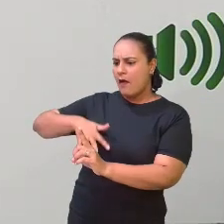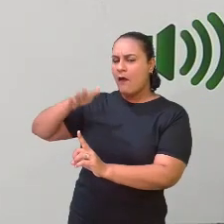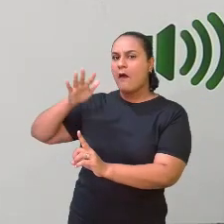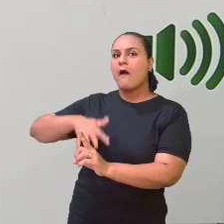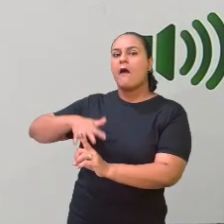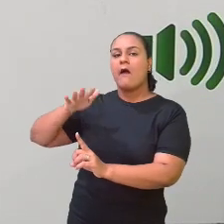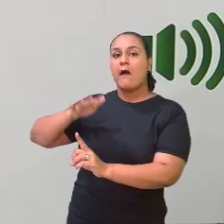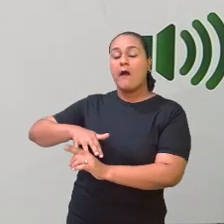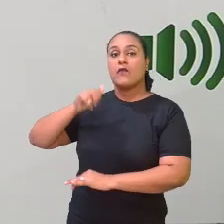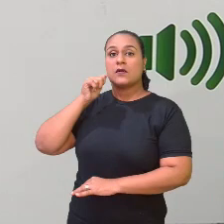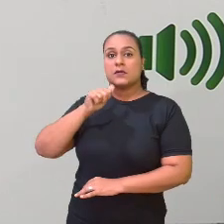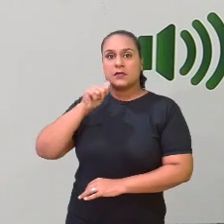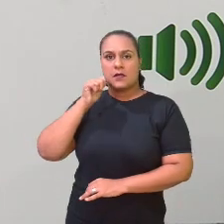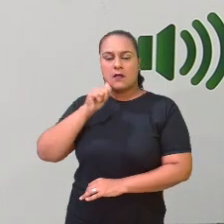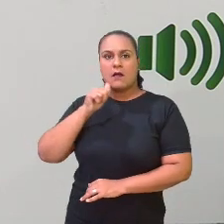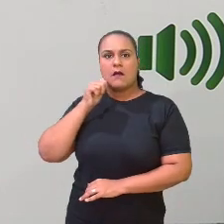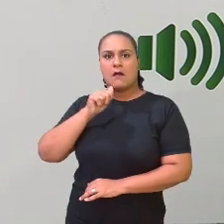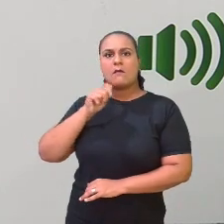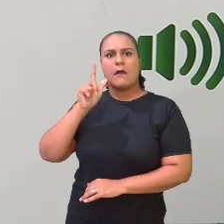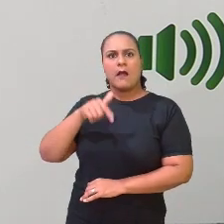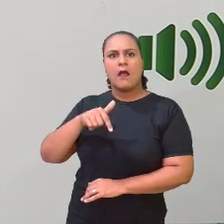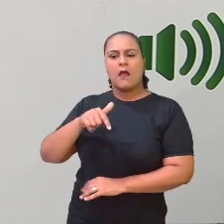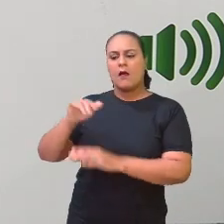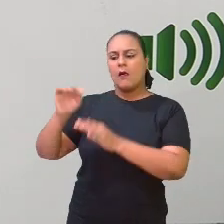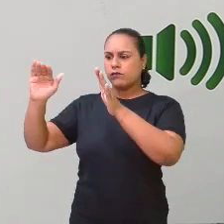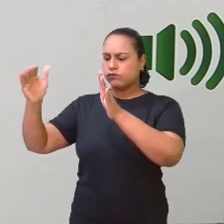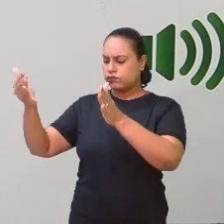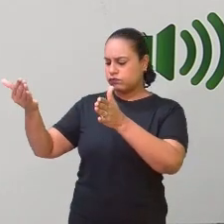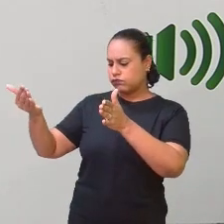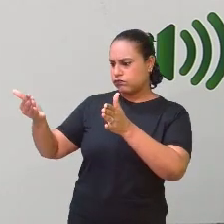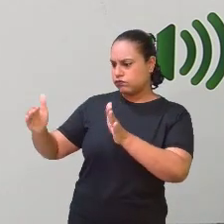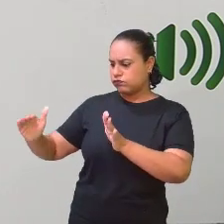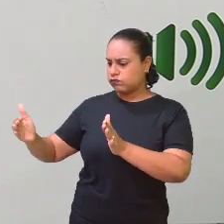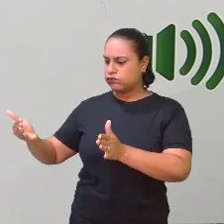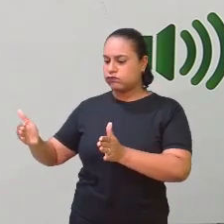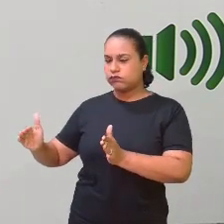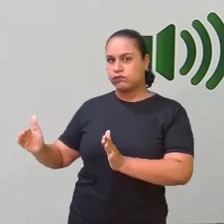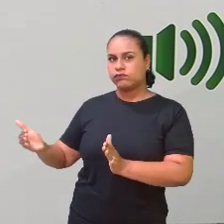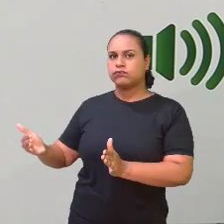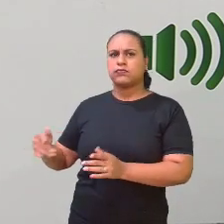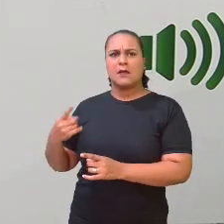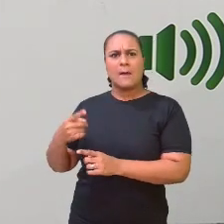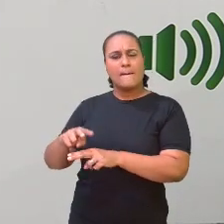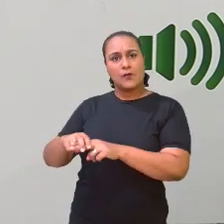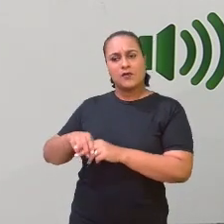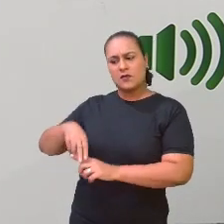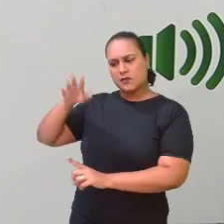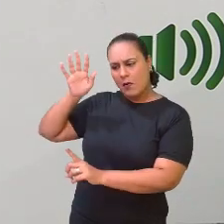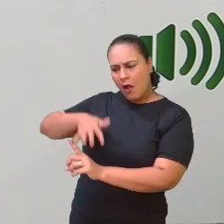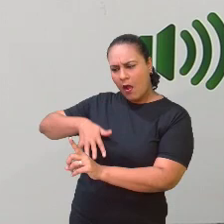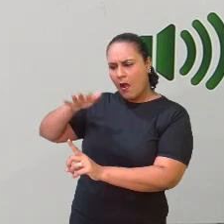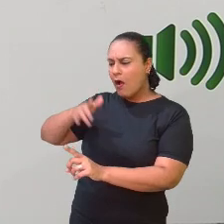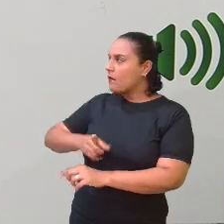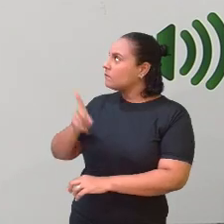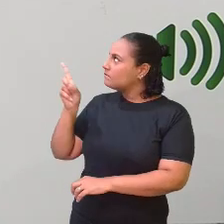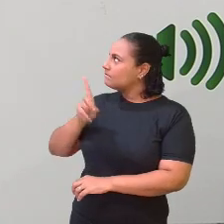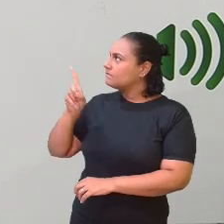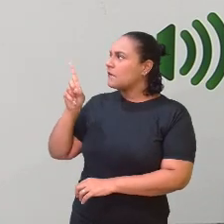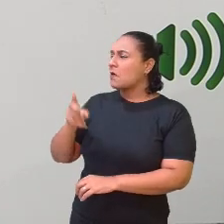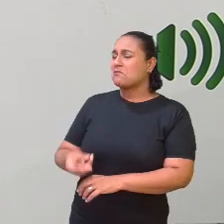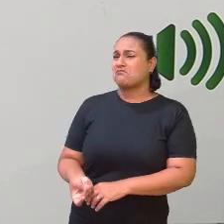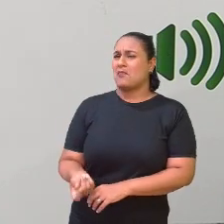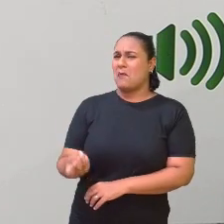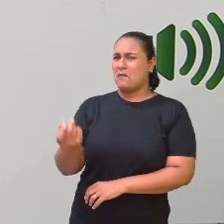consideravam que a mulher era uma pessoa forte. Então, por isso que eles veneravam essa Vênus aí, num passado